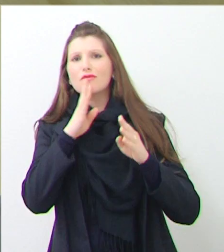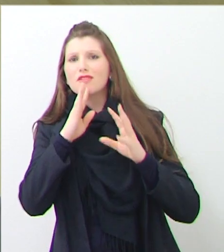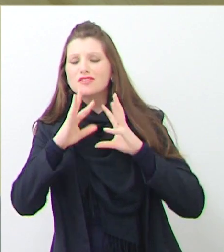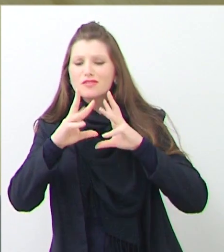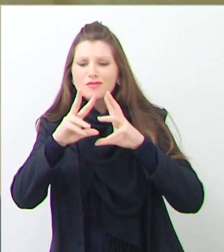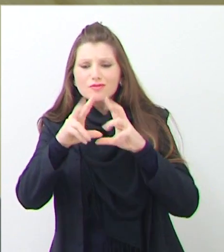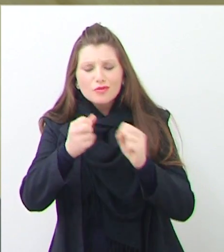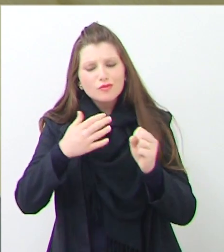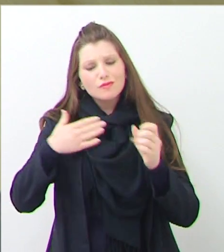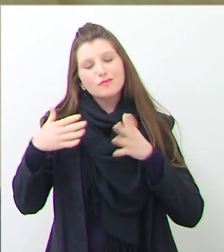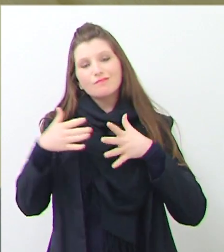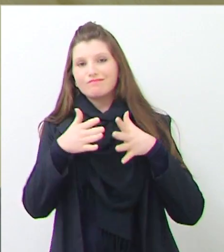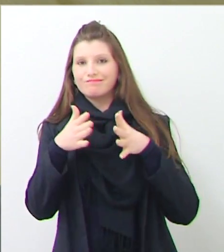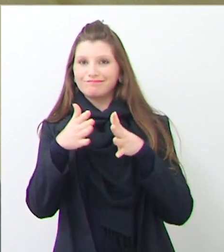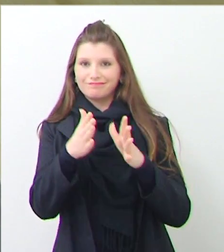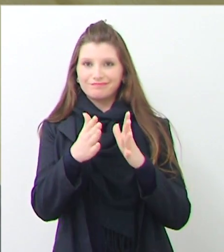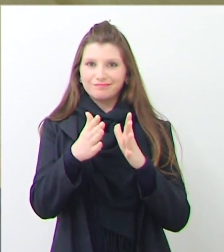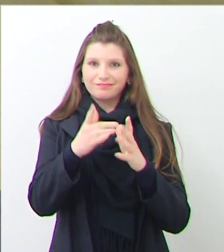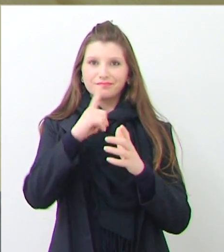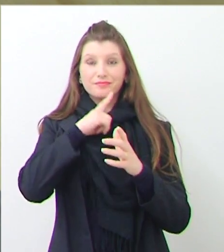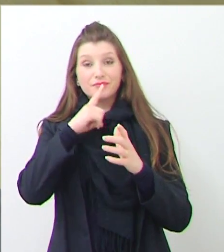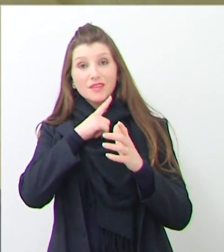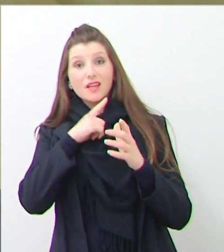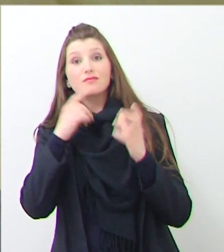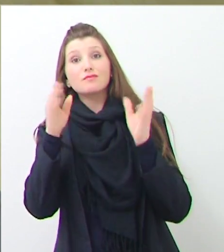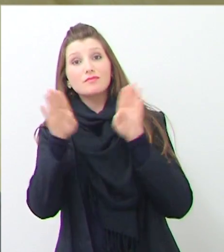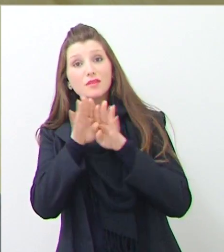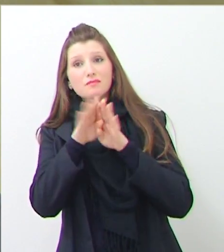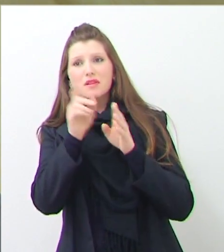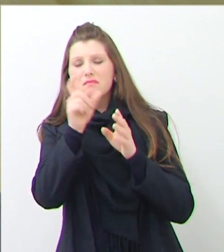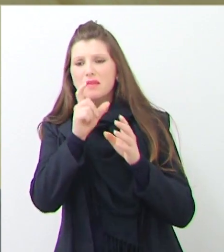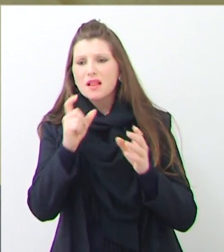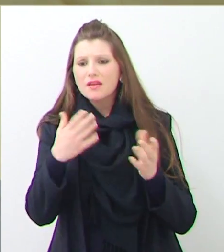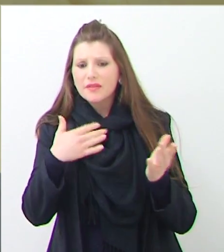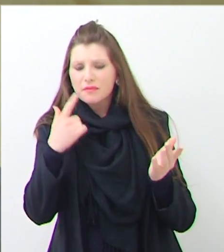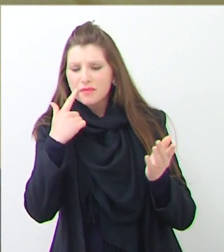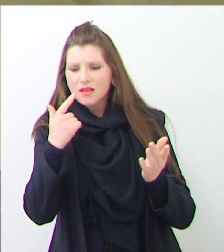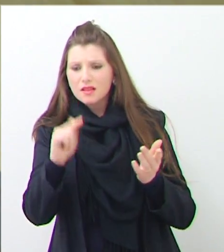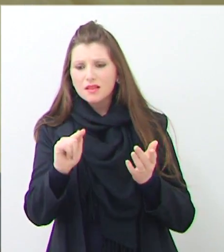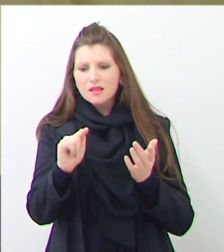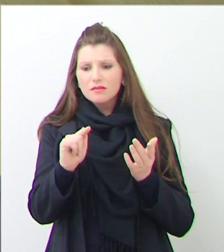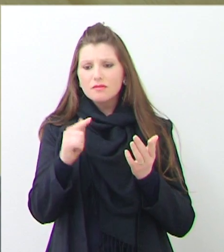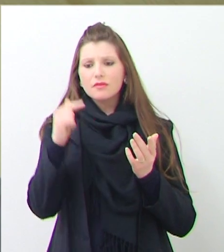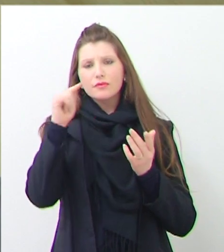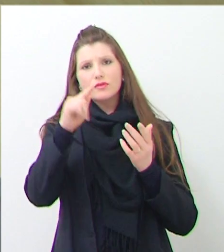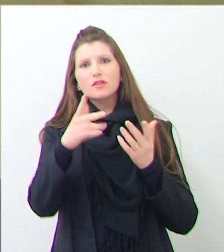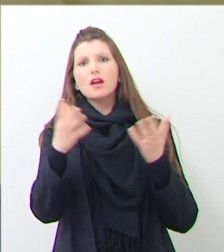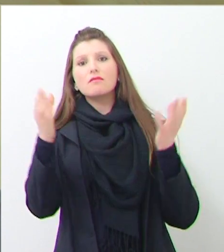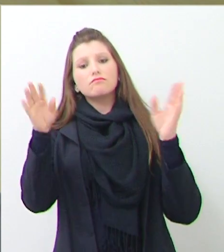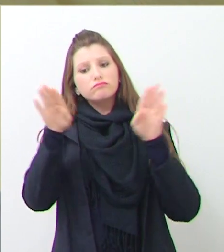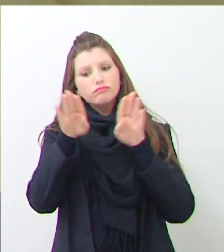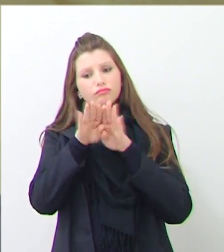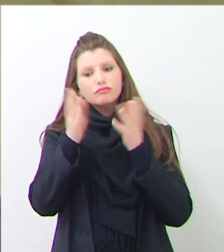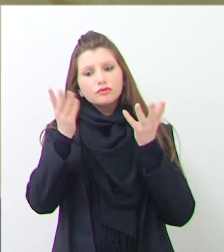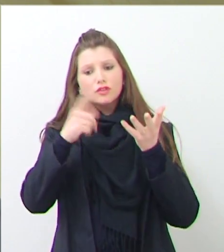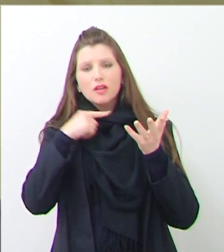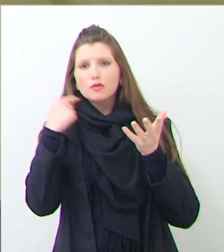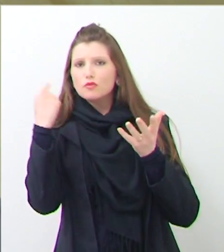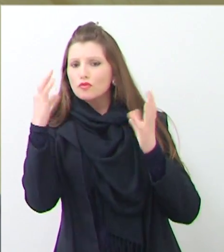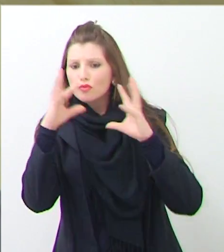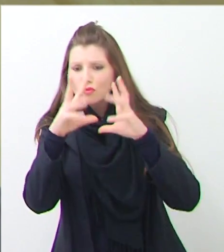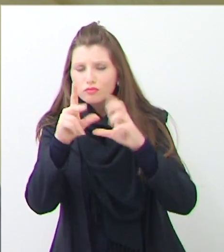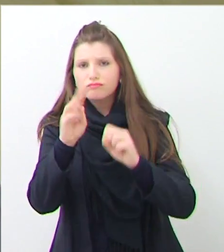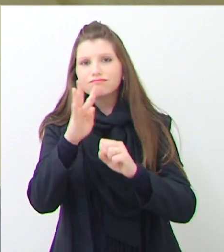meus caminhos. Não havendo ainda palavra alguma na minha língua, eis que logo, ó Senhor, tudo